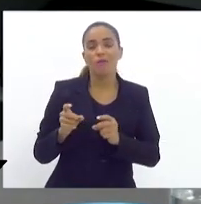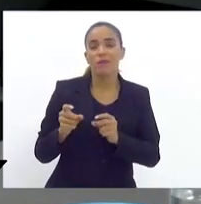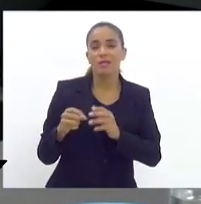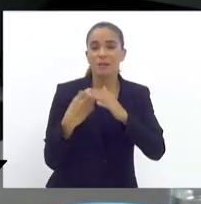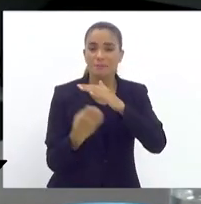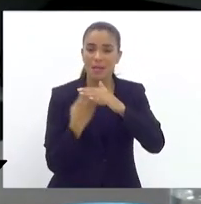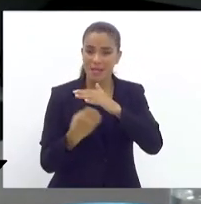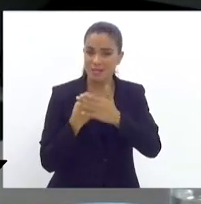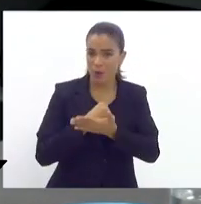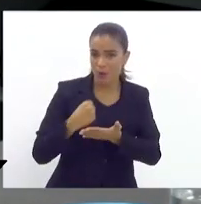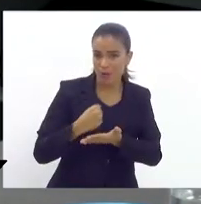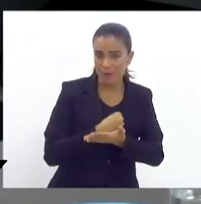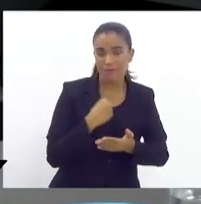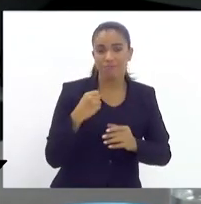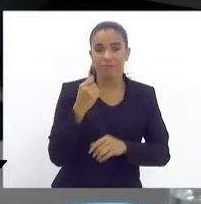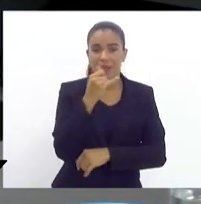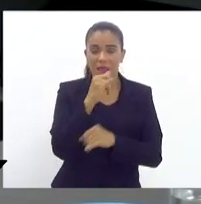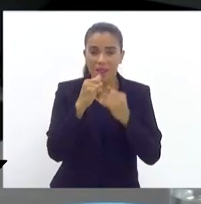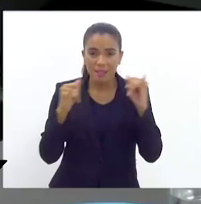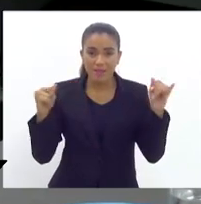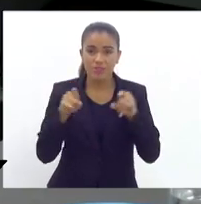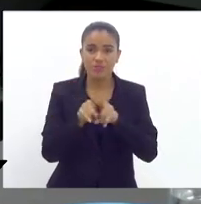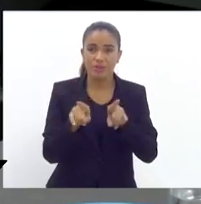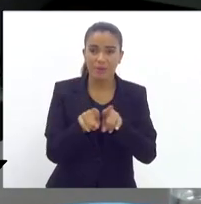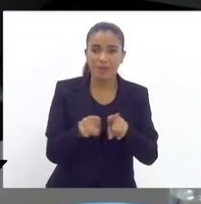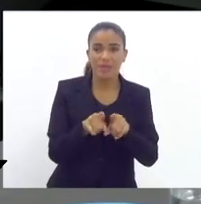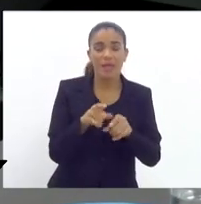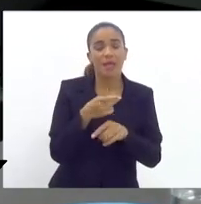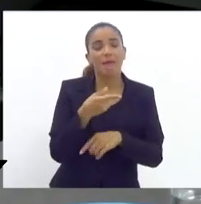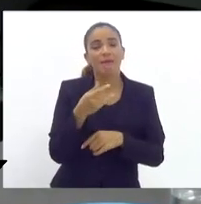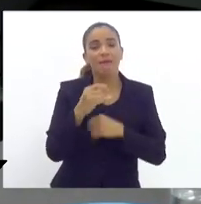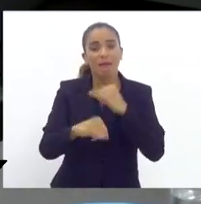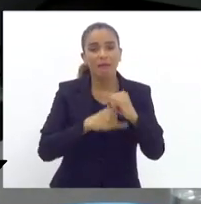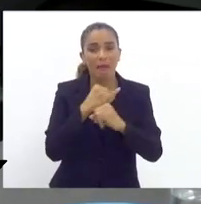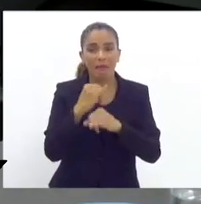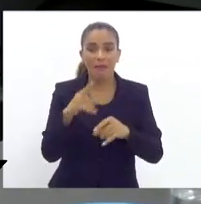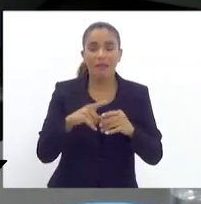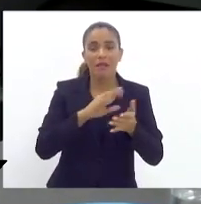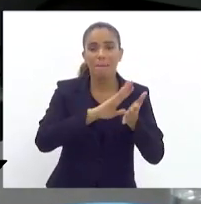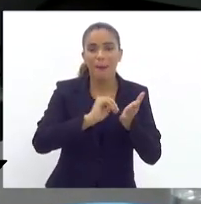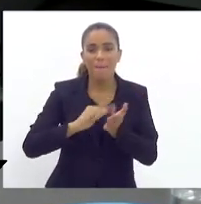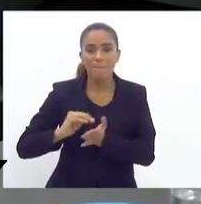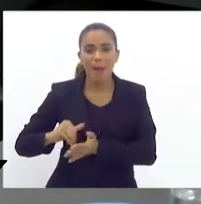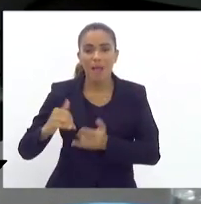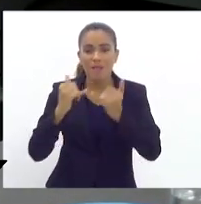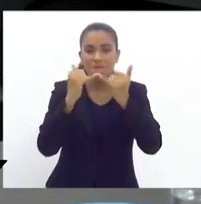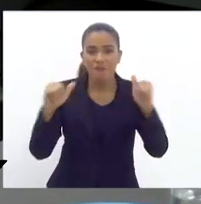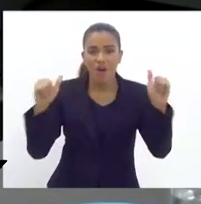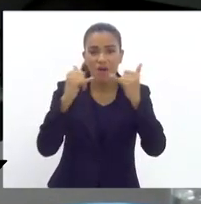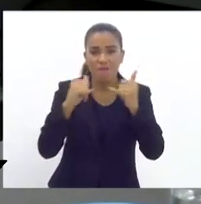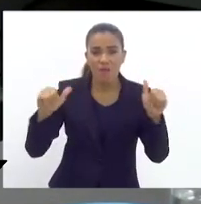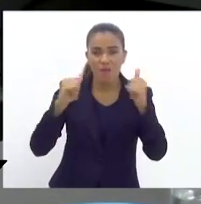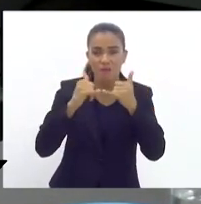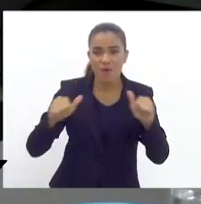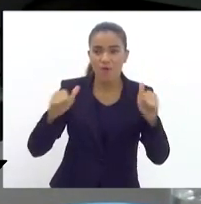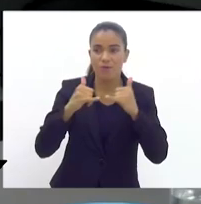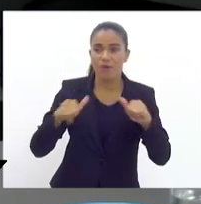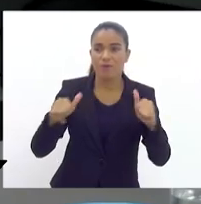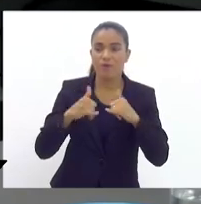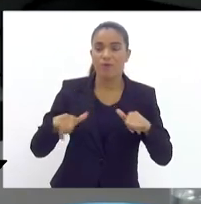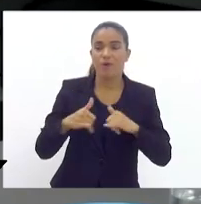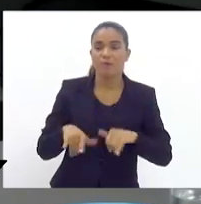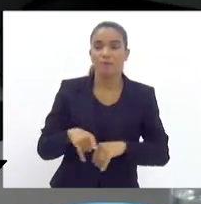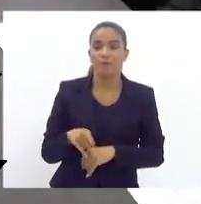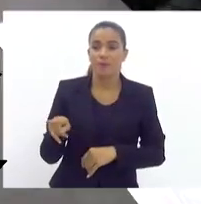elétrica a notificar as empresas de telefonia, internet e TV a cabo para a remoção dos fios inservíveis nos postes. Com a palavra,